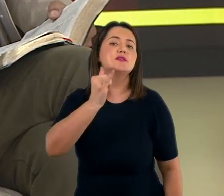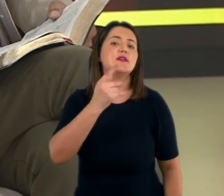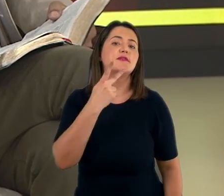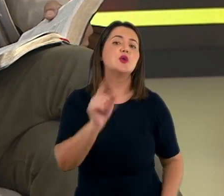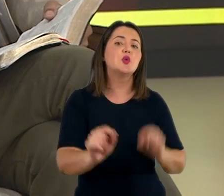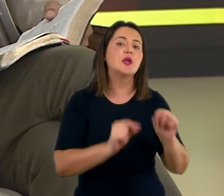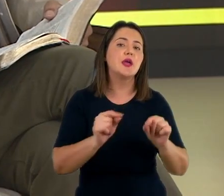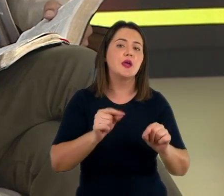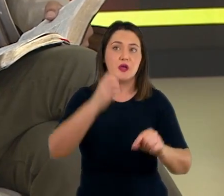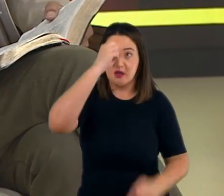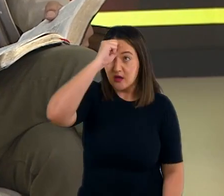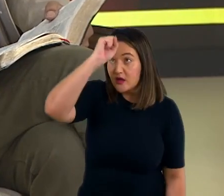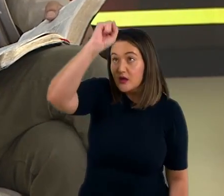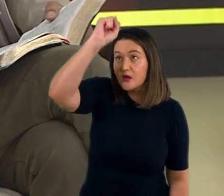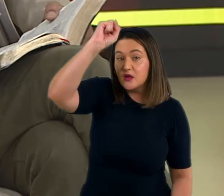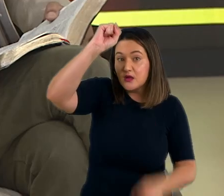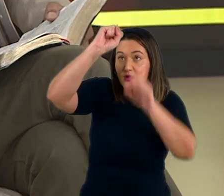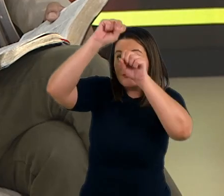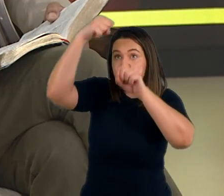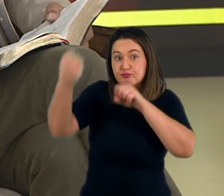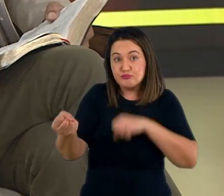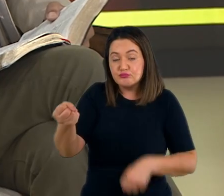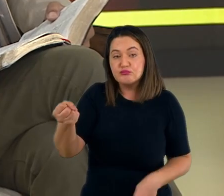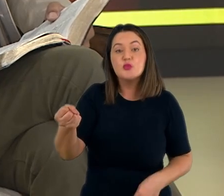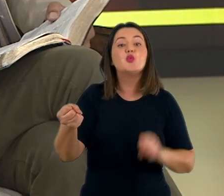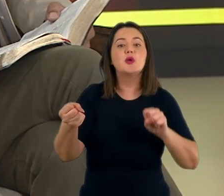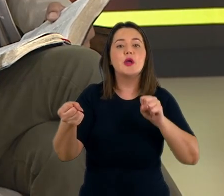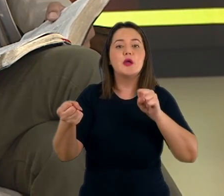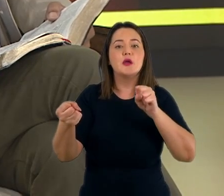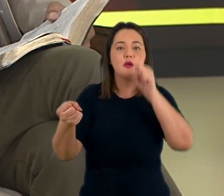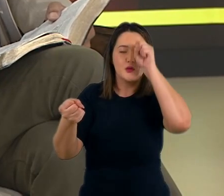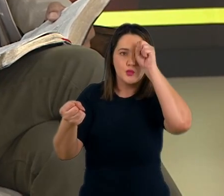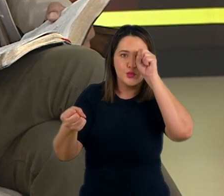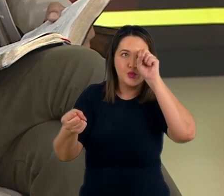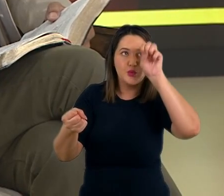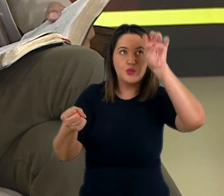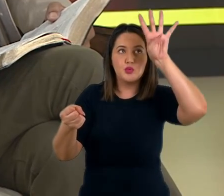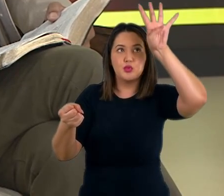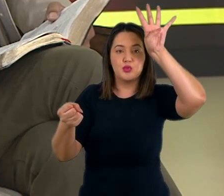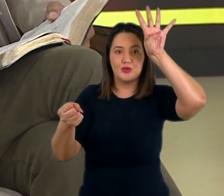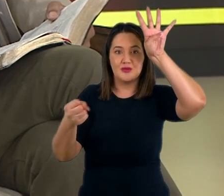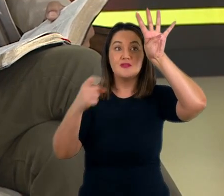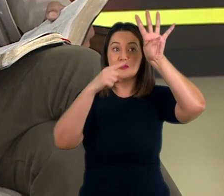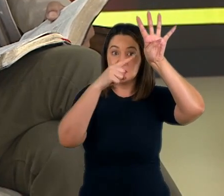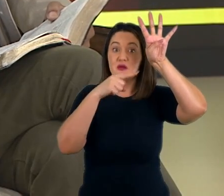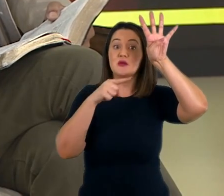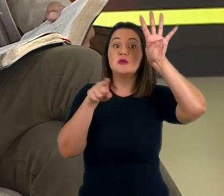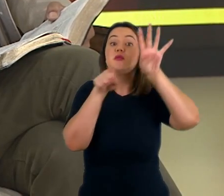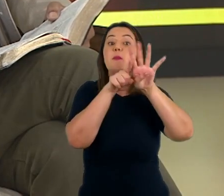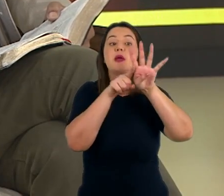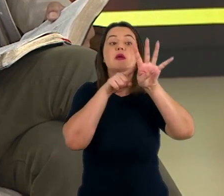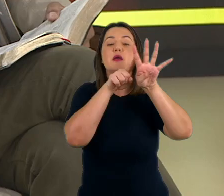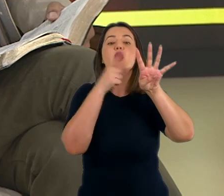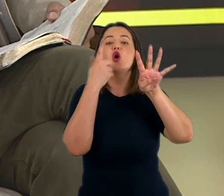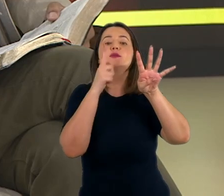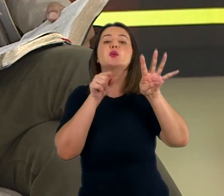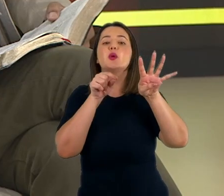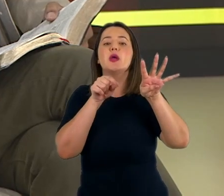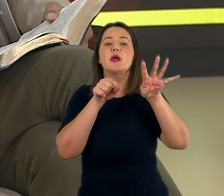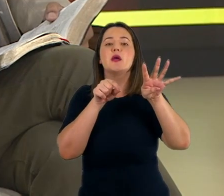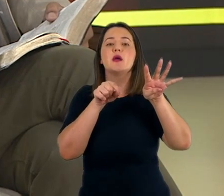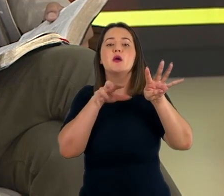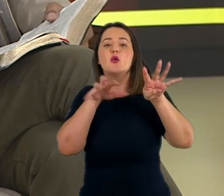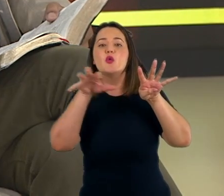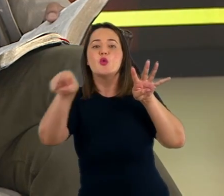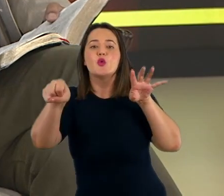prossegue dizendo que em lugar daquele chifre que foi quebrado, surgiram 4 chifres que estenderam o seu